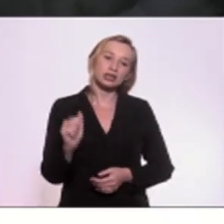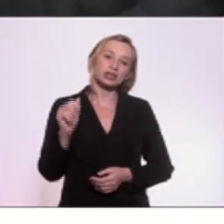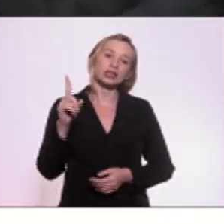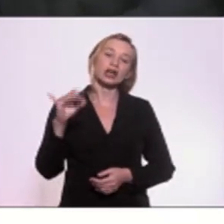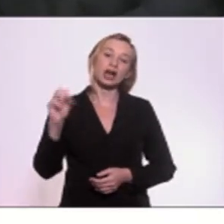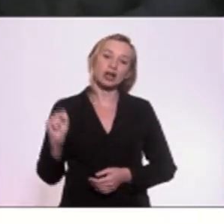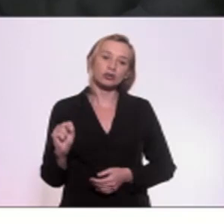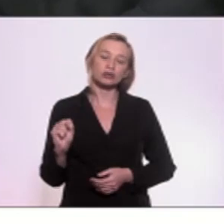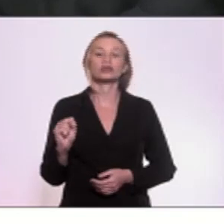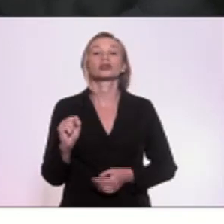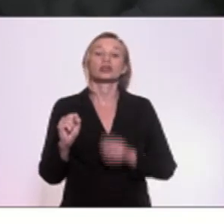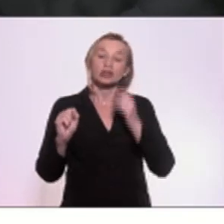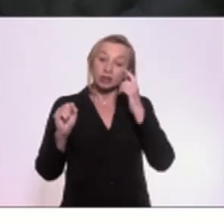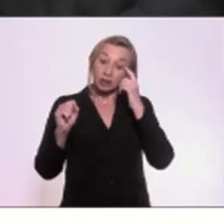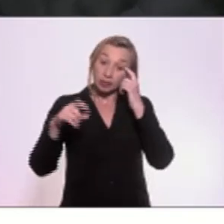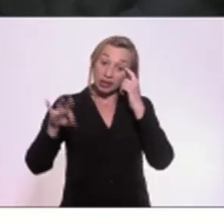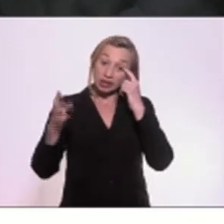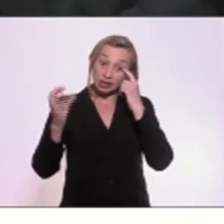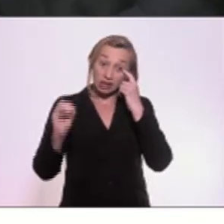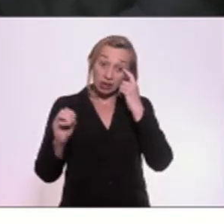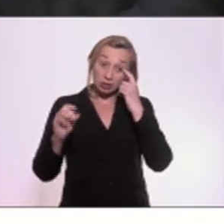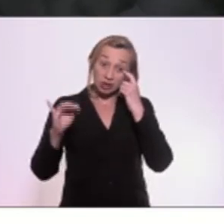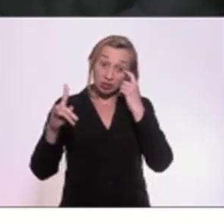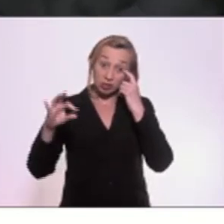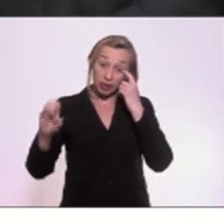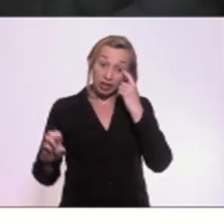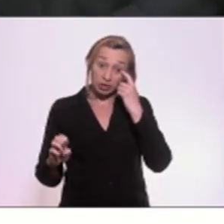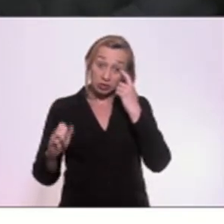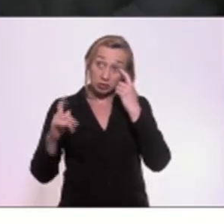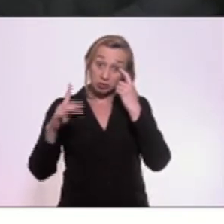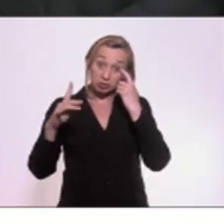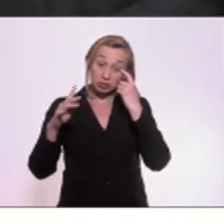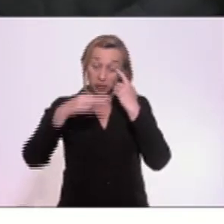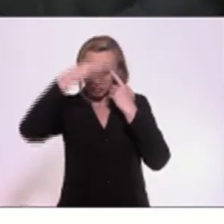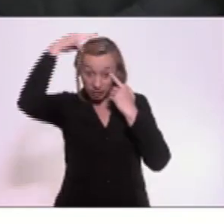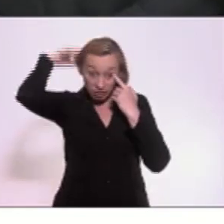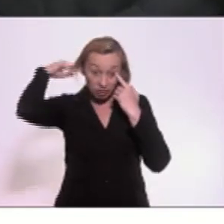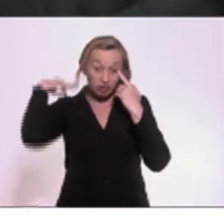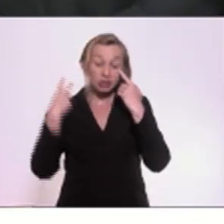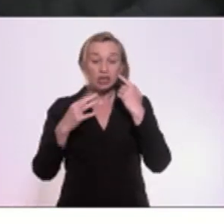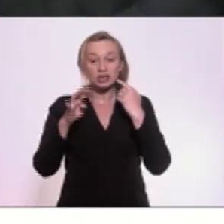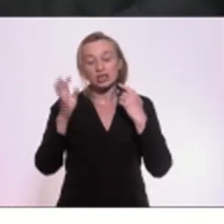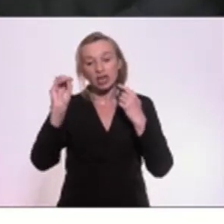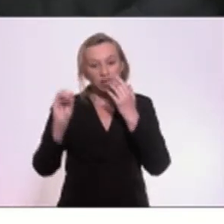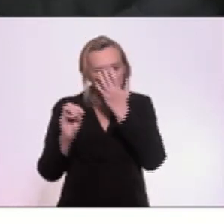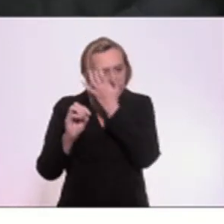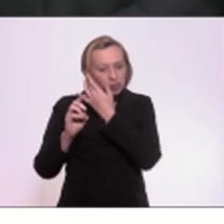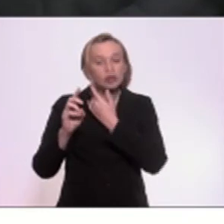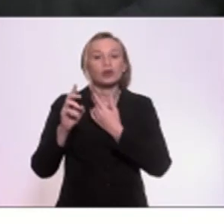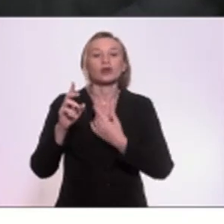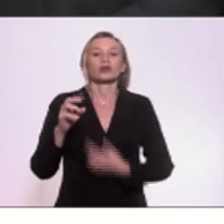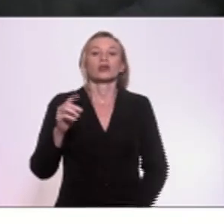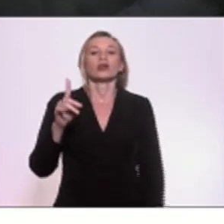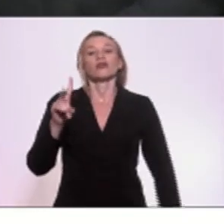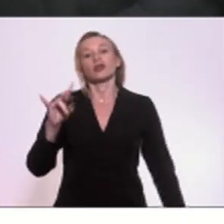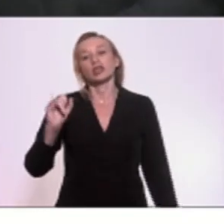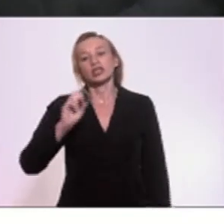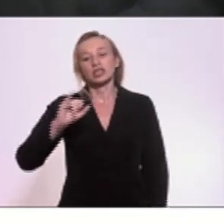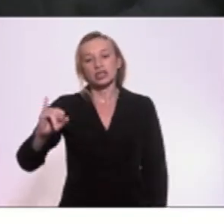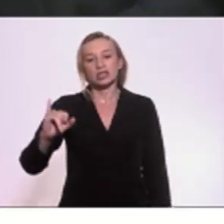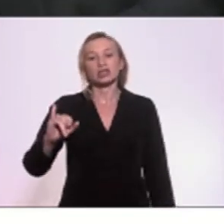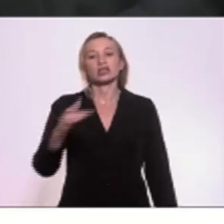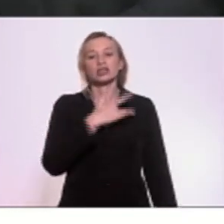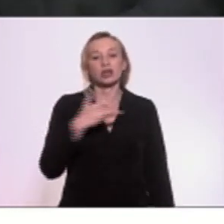Daniel Librelon, Marcelo de Seudino, Márcio Alberto, Márcio Pacheco, Rodrigo Amorim, Sérgio Fernandes e Valdeci da Saúde, que institui o